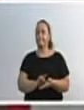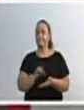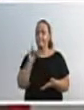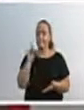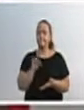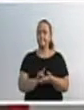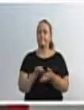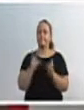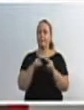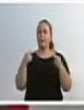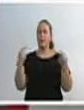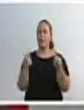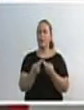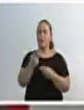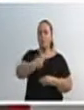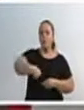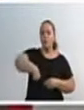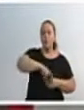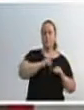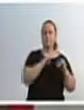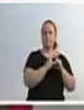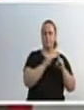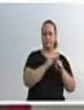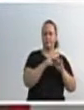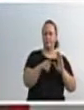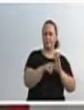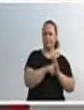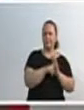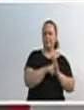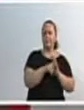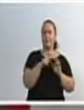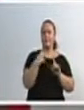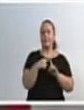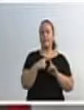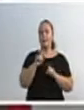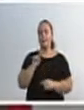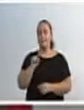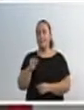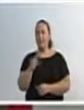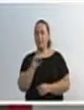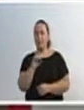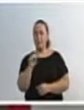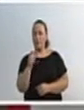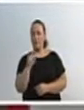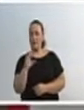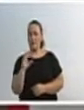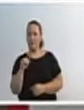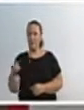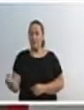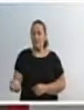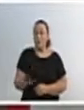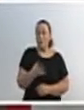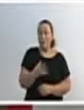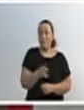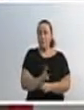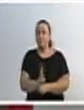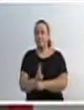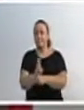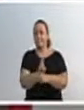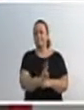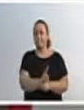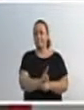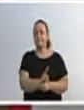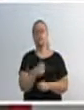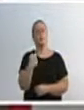uma reunião com as nossas entidades, que em 1.080 novos, agentes de seguranças, sem dúvida vai ter que vir